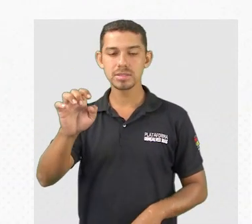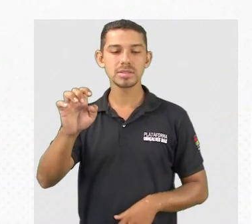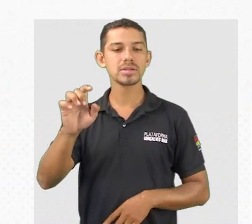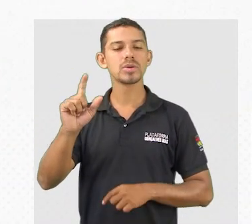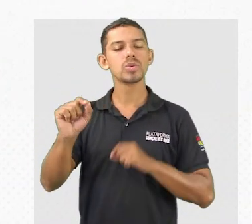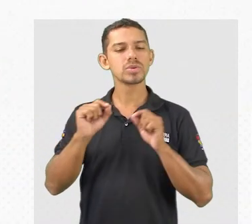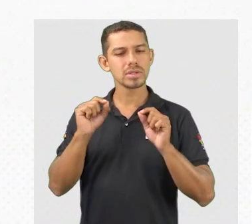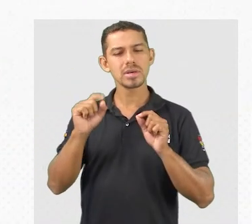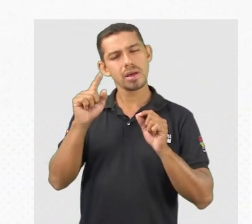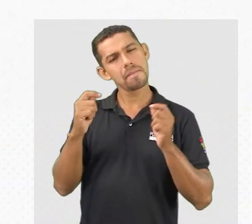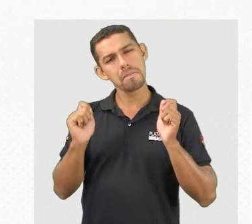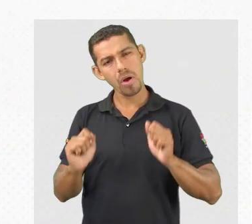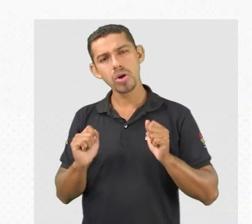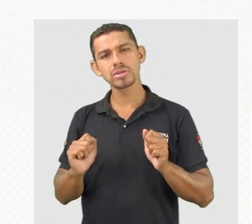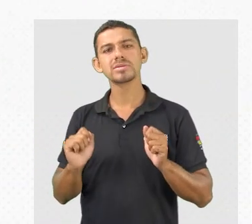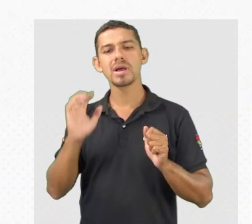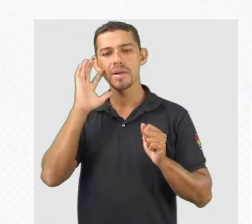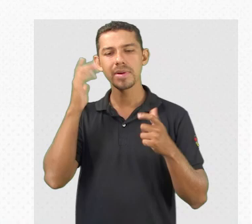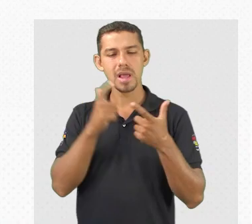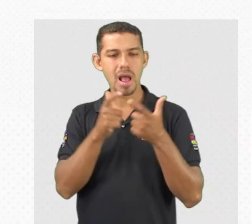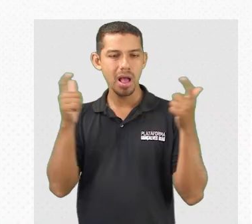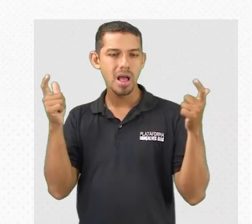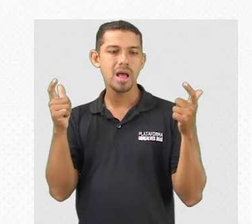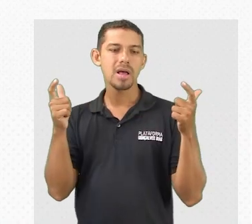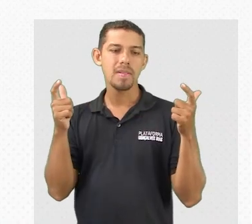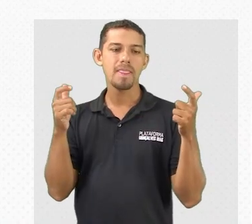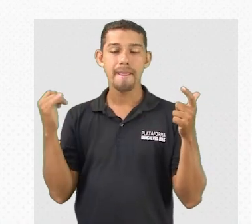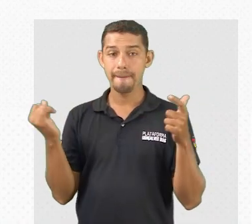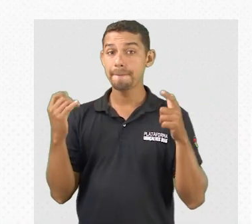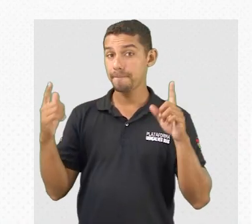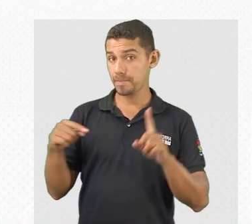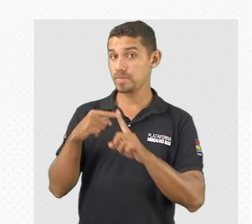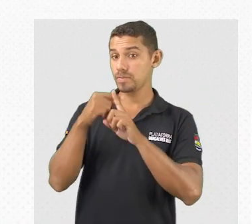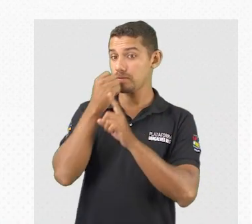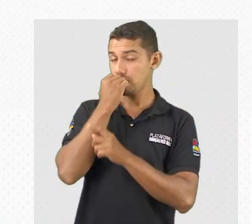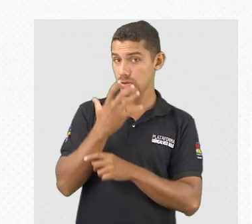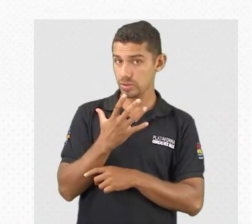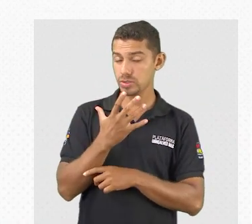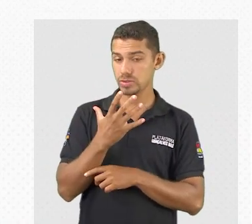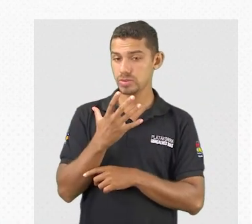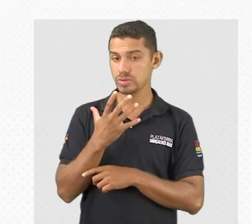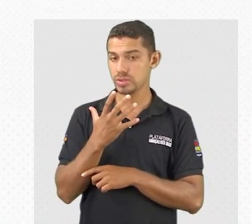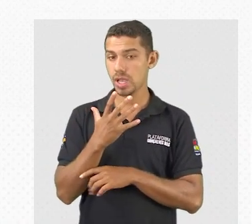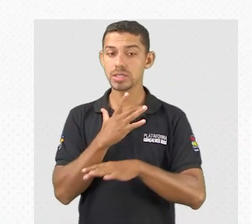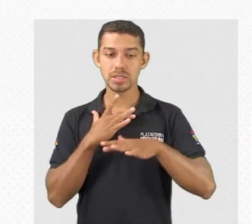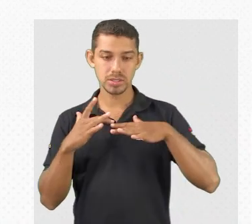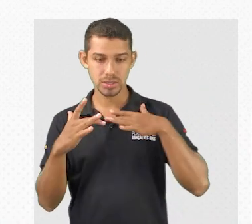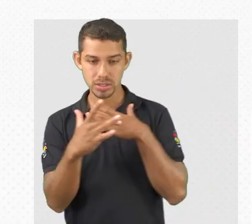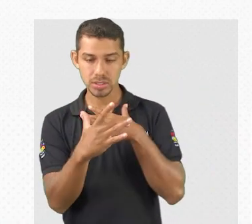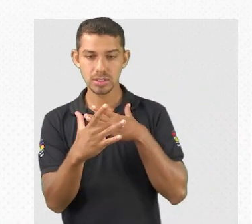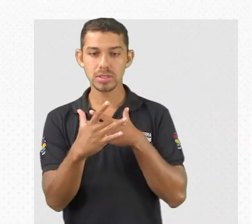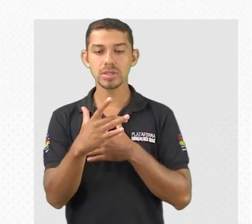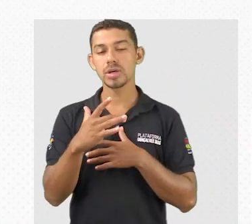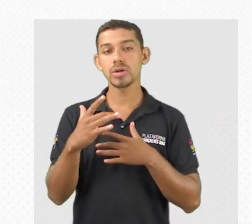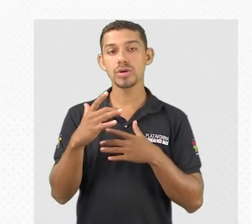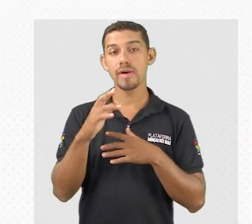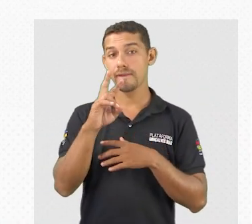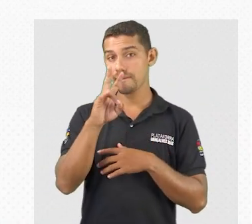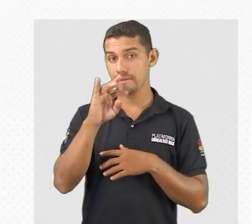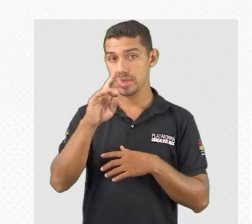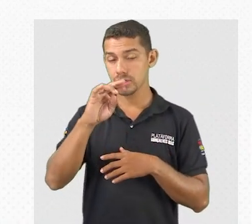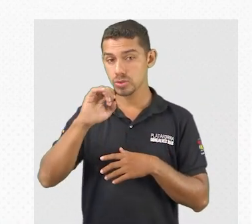O que pode ampliar a participação, isso é muito positivo, as redes sociais e o âmbito do mundo